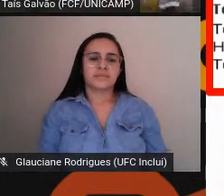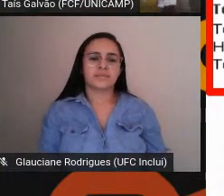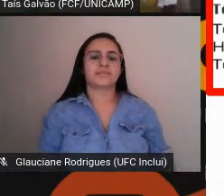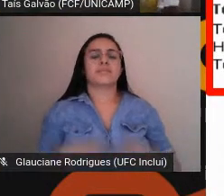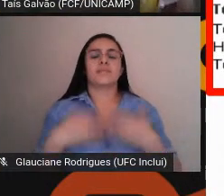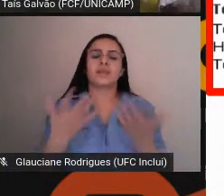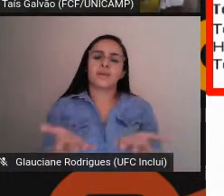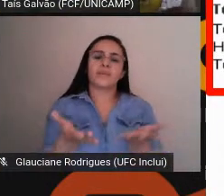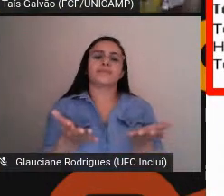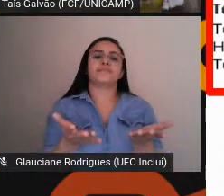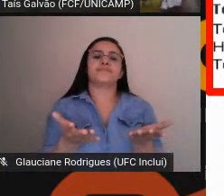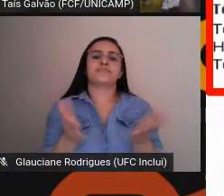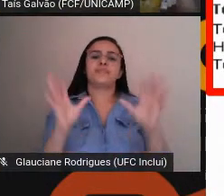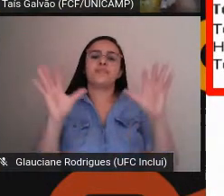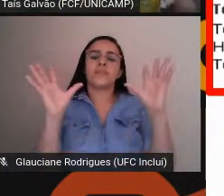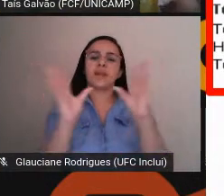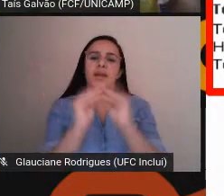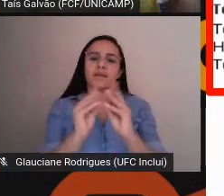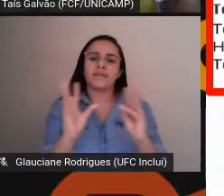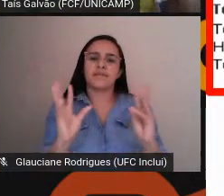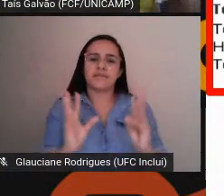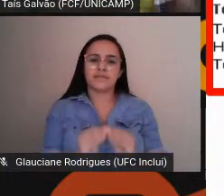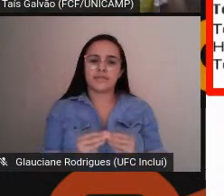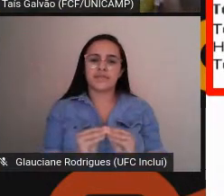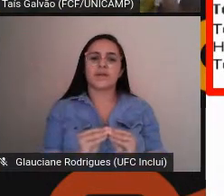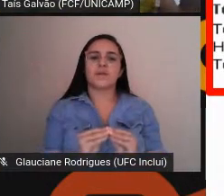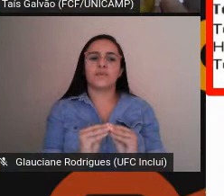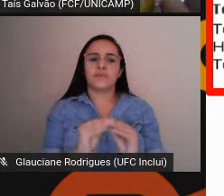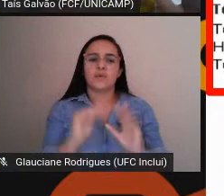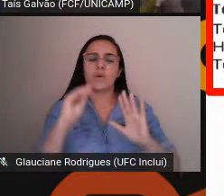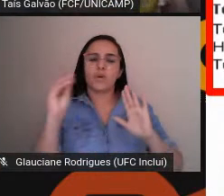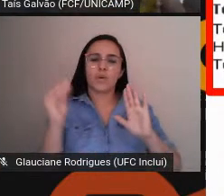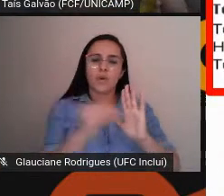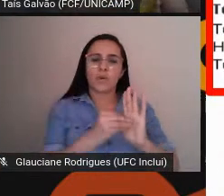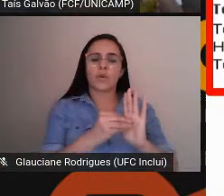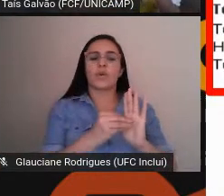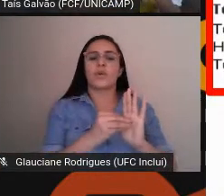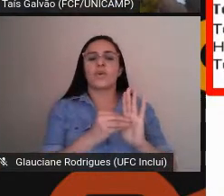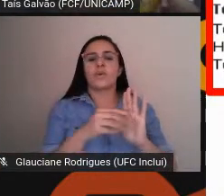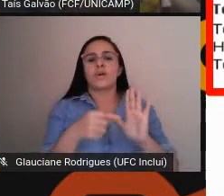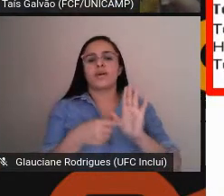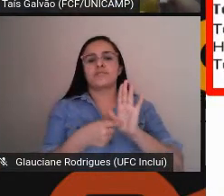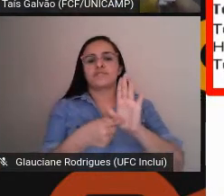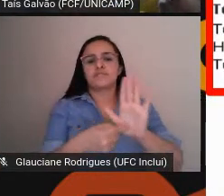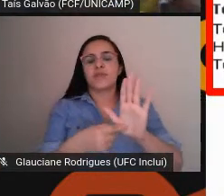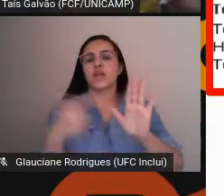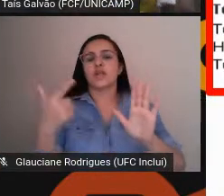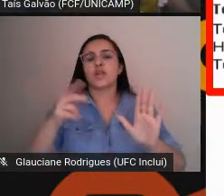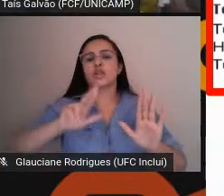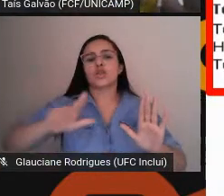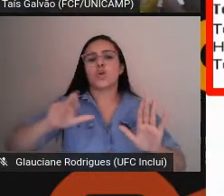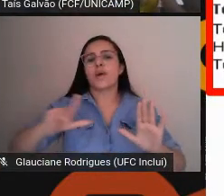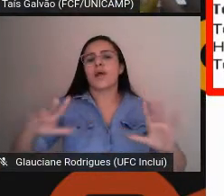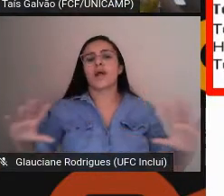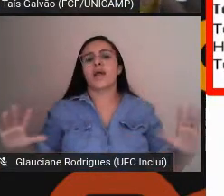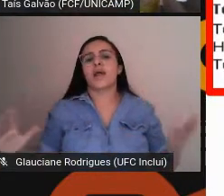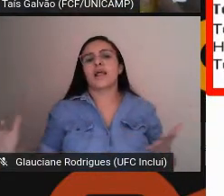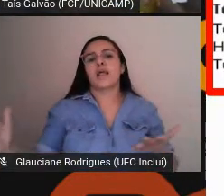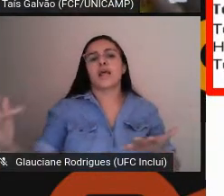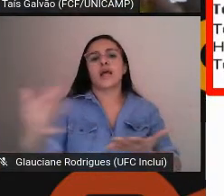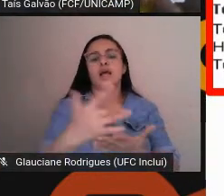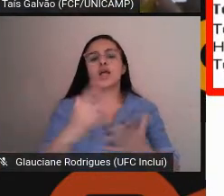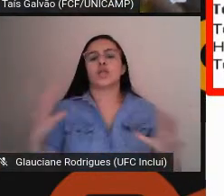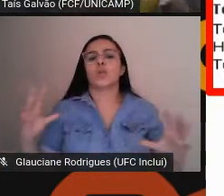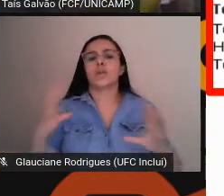revisão esteja incluindo ali uma evidência que ela não é a totalidade, simplesmente porque aquele resultado